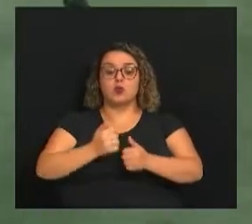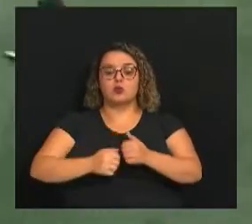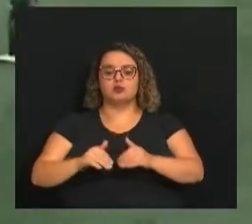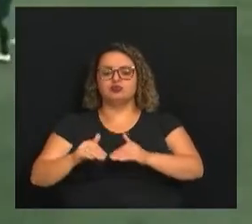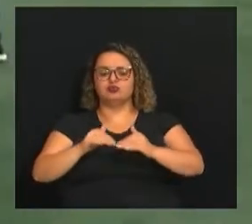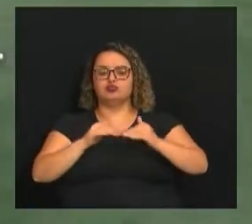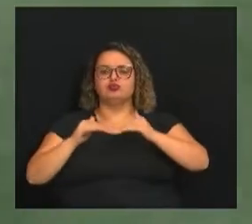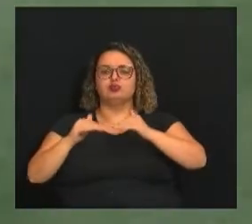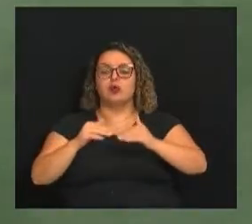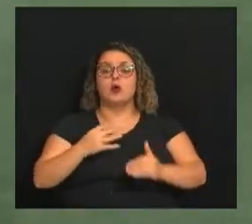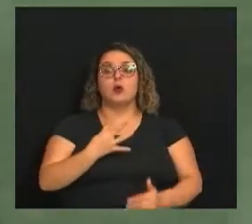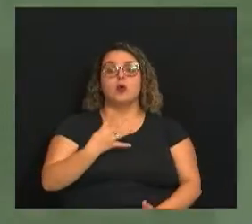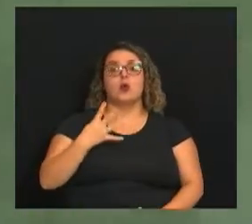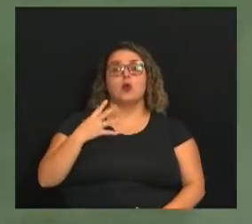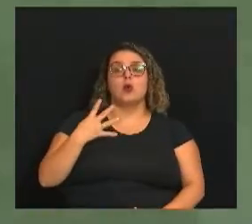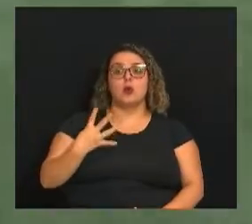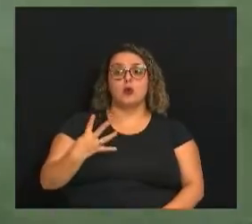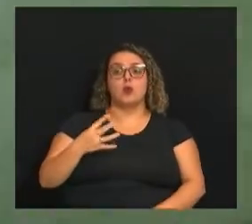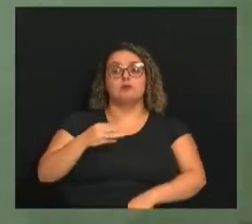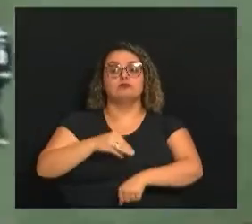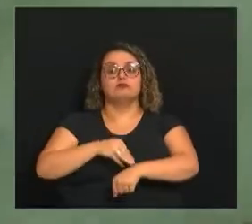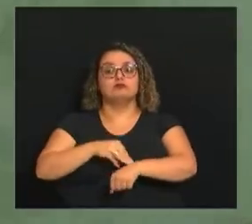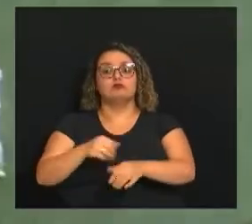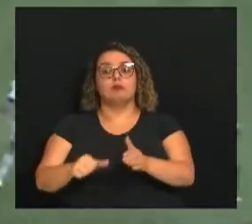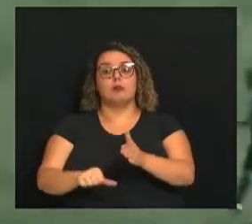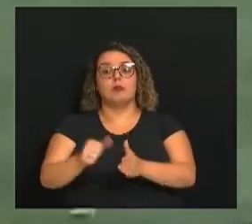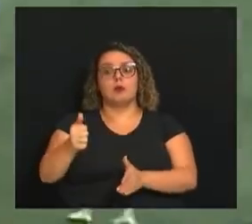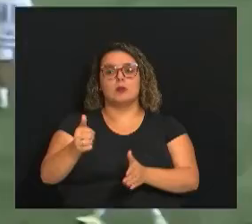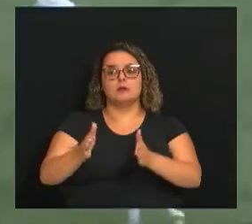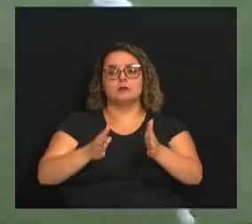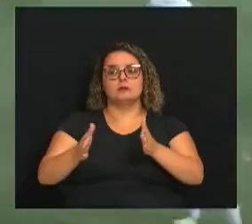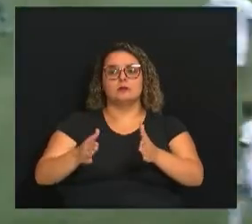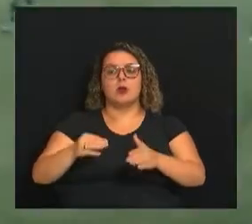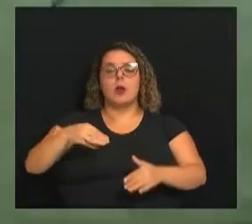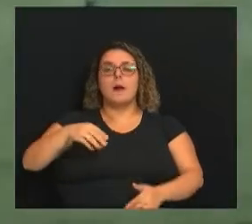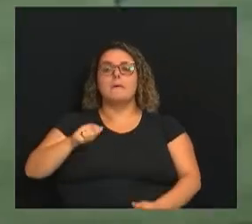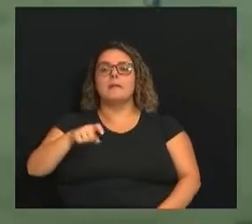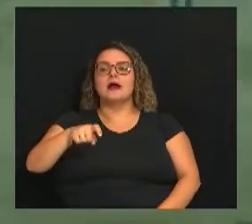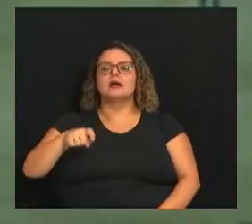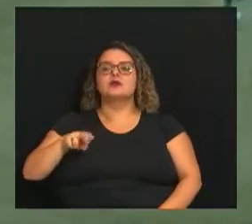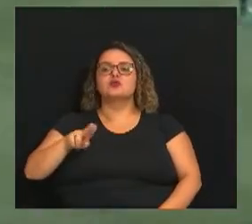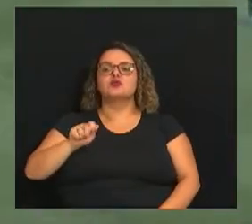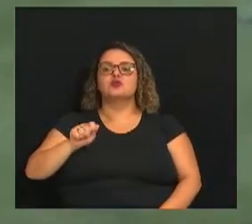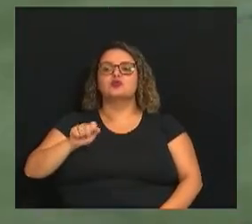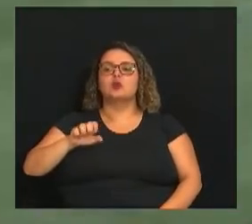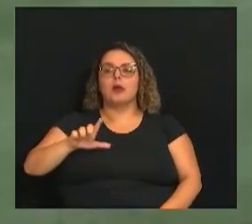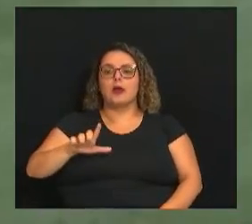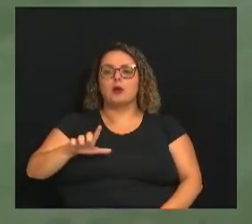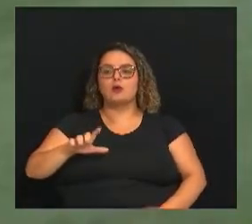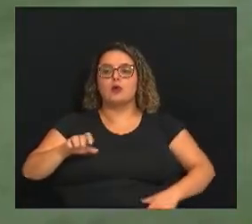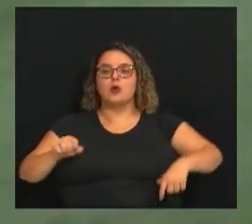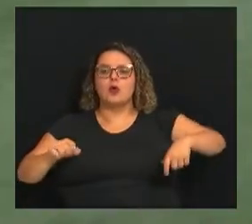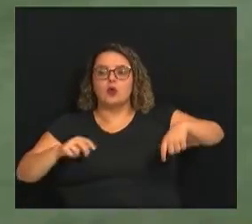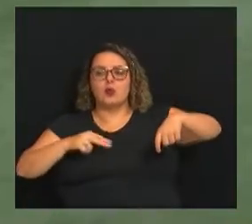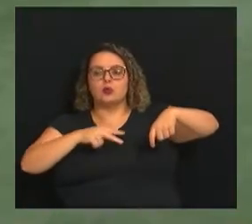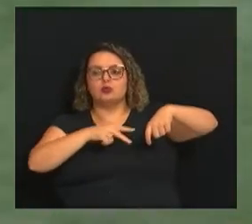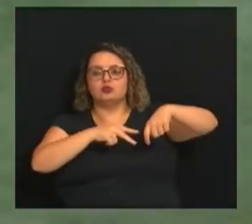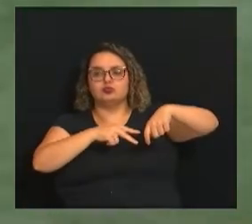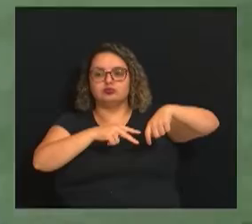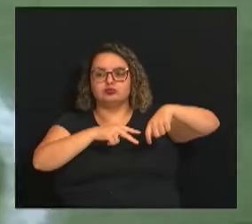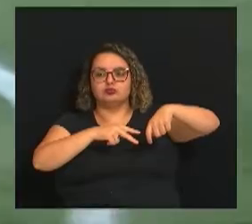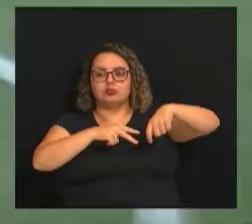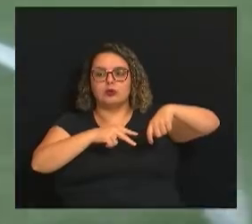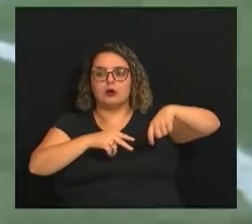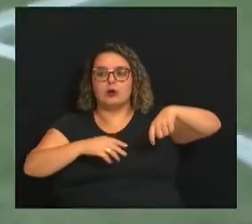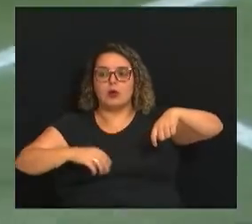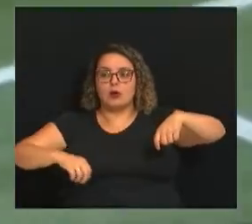44 minutos do primeiro tempo, o atacante Maxwell foi ajudar a defesa e subiu a perna na altura do